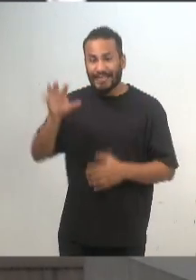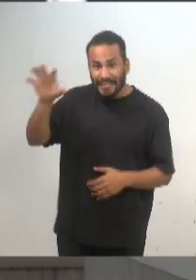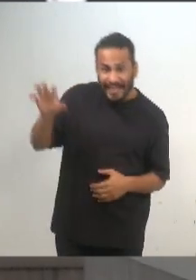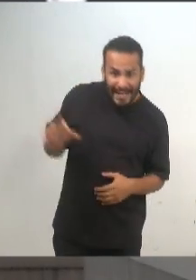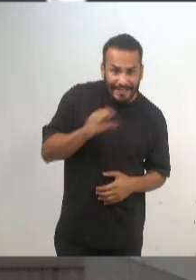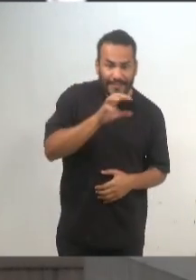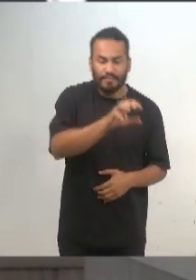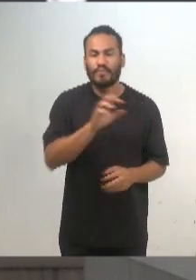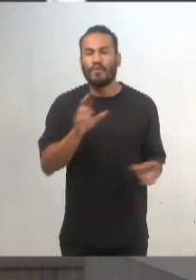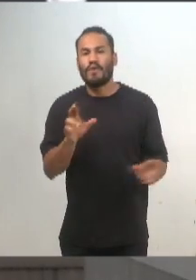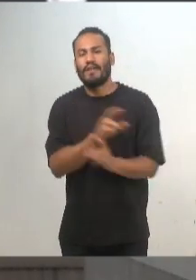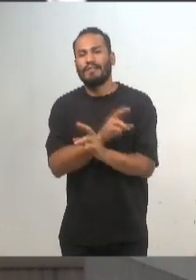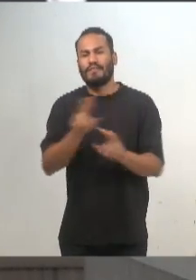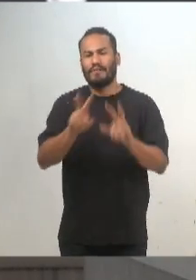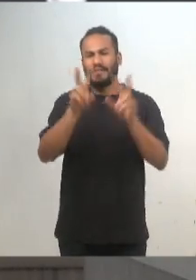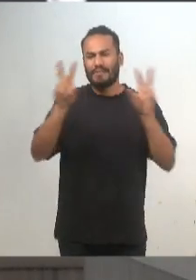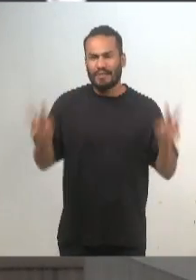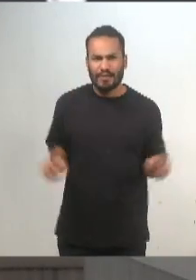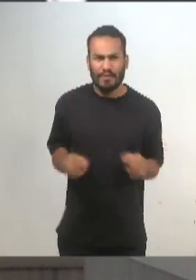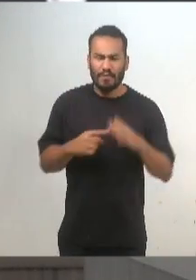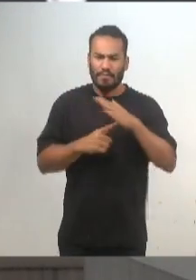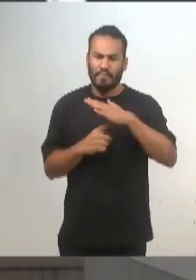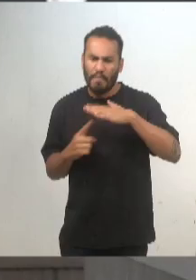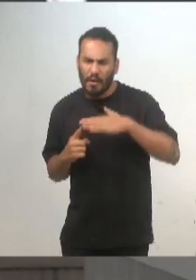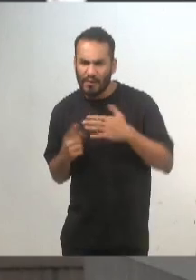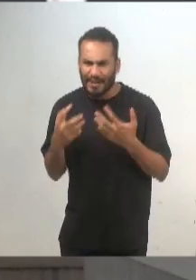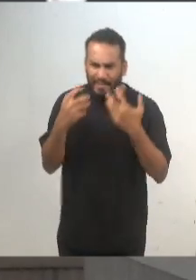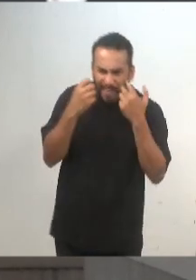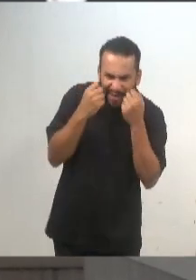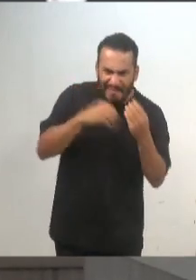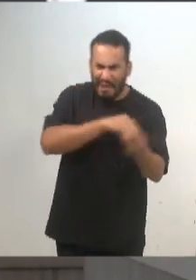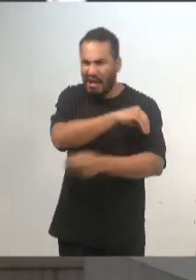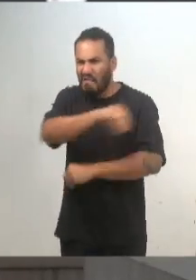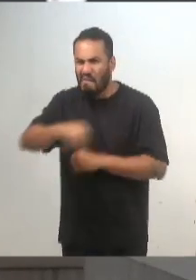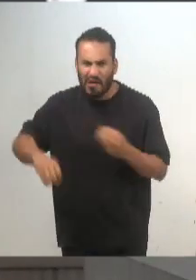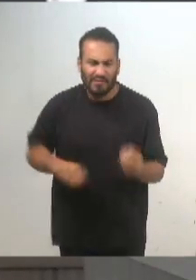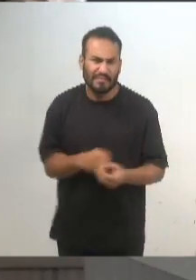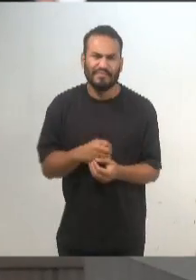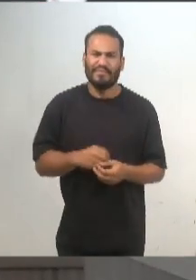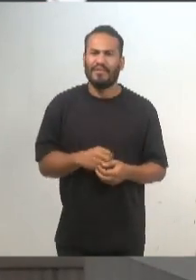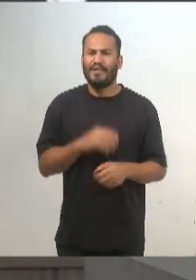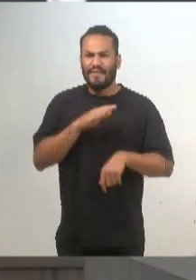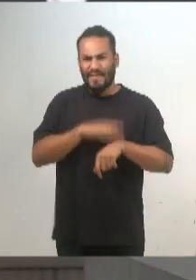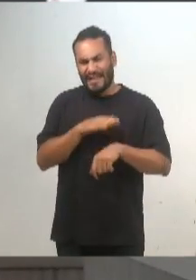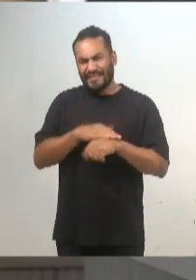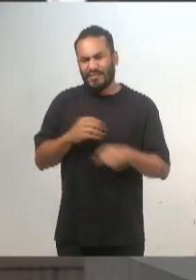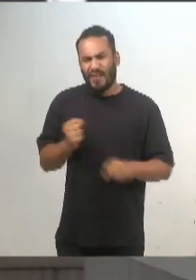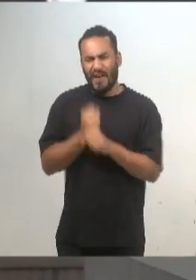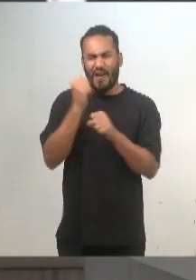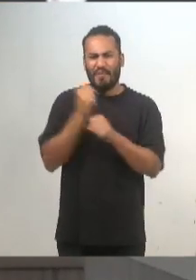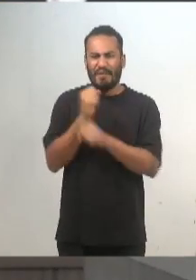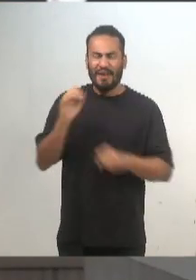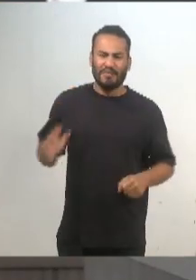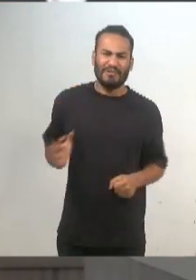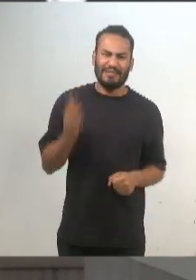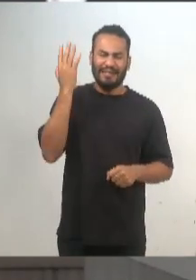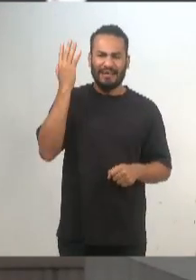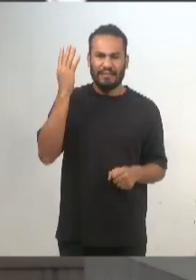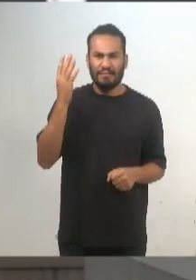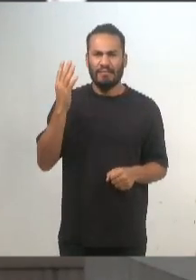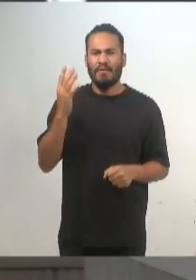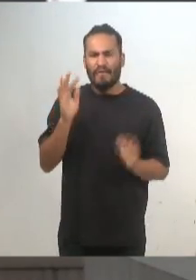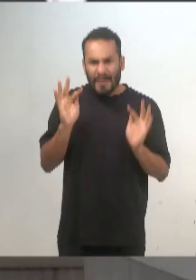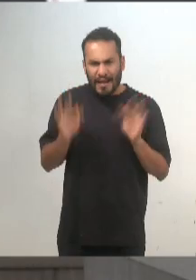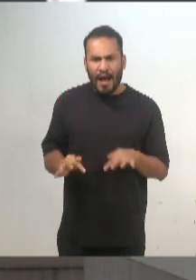região, com relação às questões dos pontos de ônibus, dos abrigos. Realmente está uma bagunça, né? Se fez ali a obra está acontecendo, está indo ali